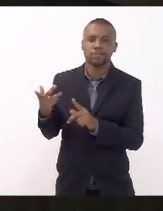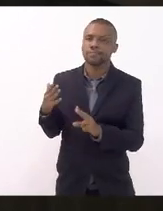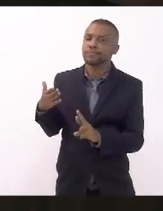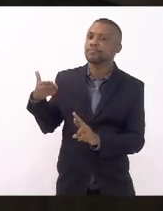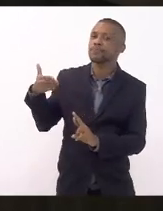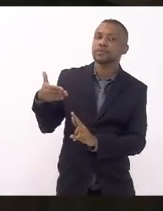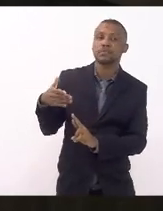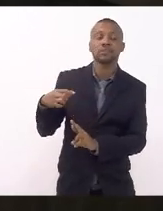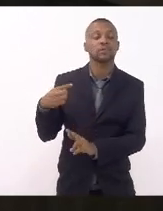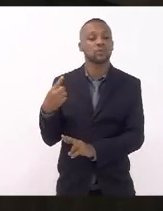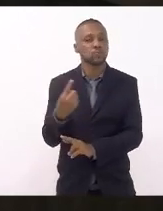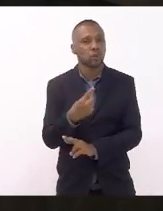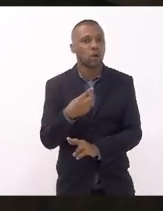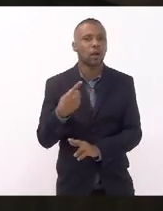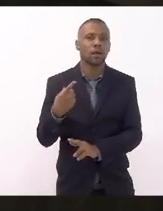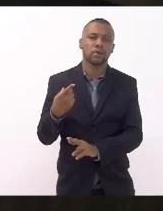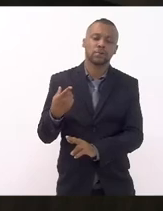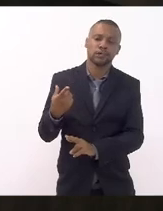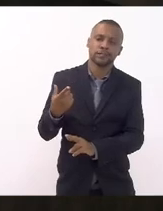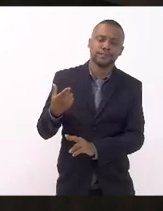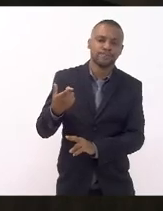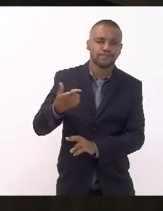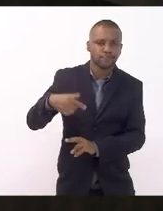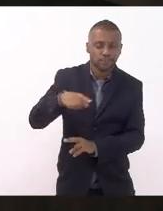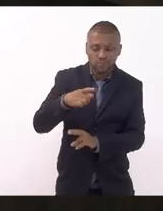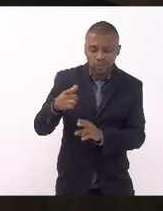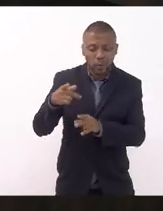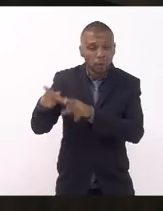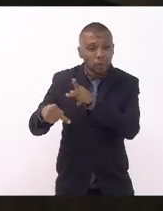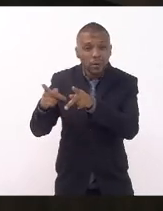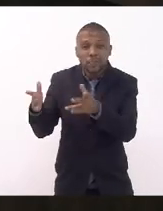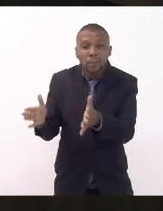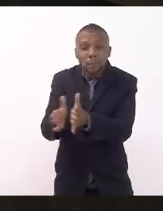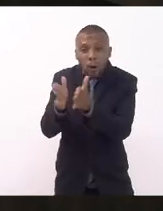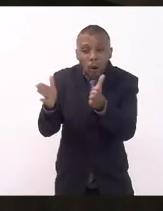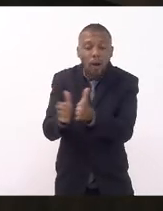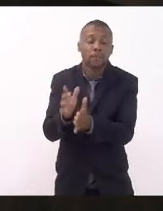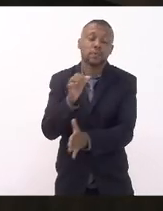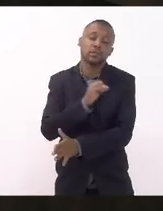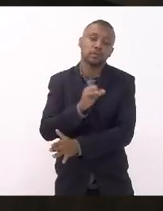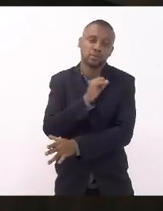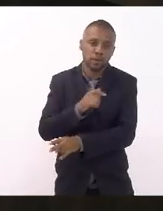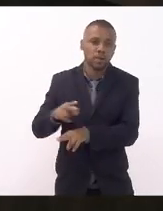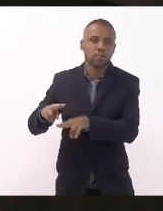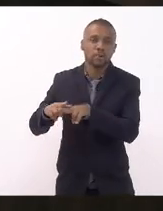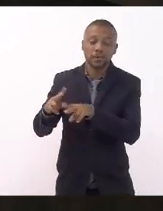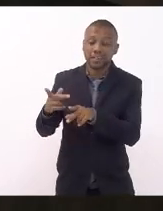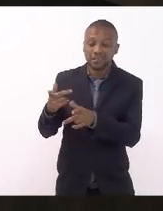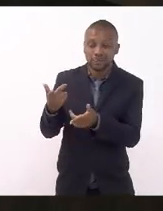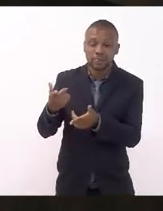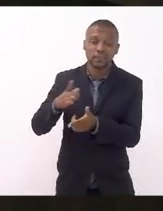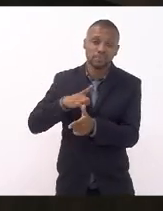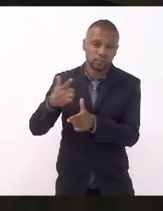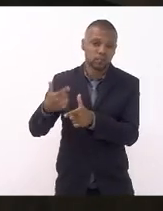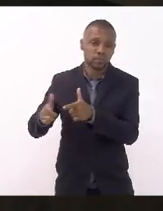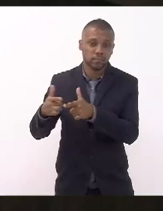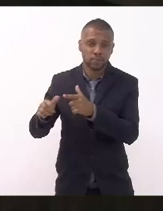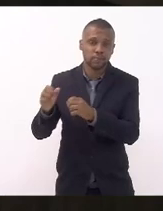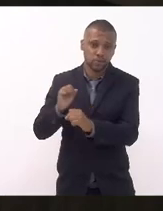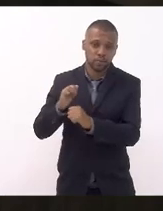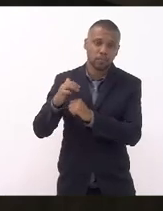nossos órfãos do Estado do Rio de Janeiro de baixa renda, derivados da Covid-19 ou